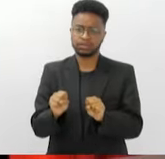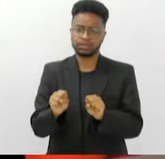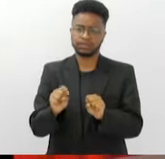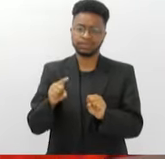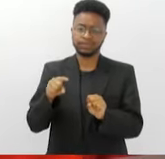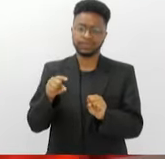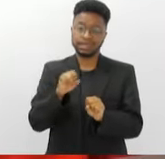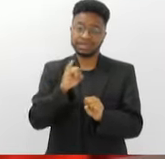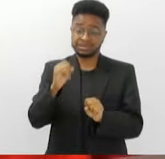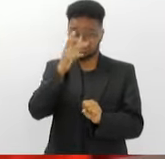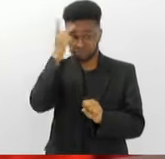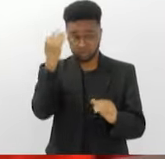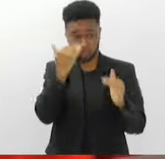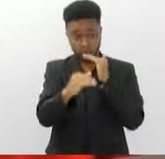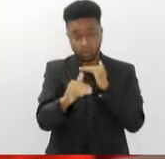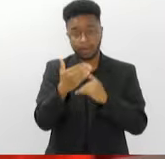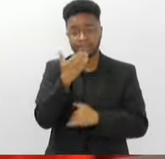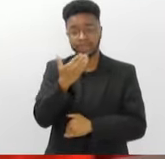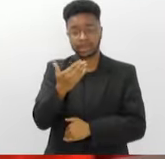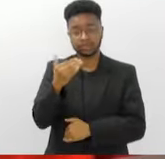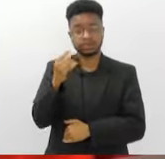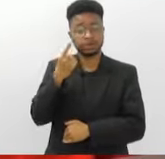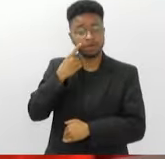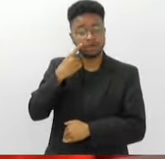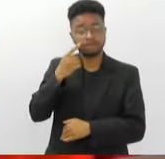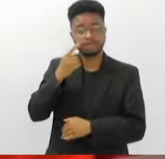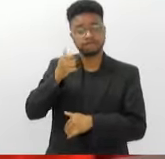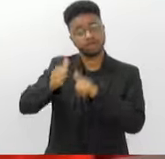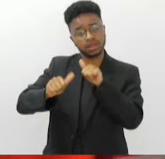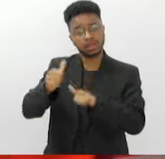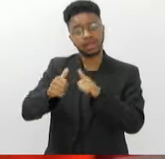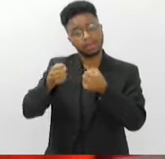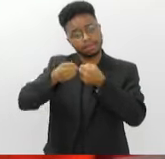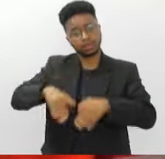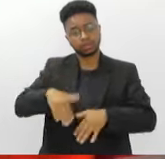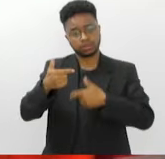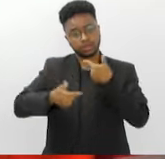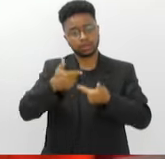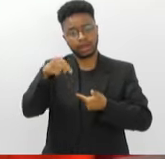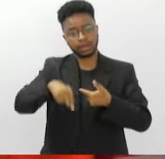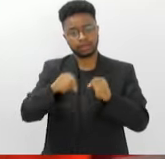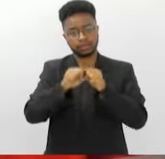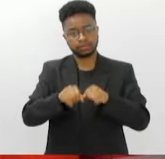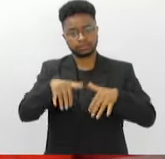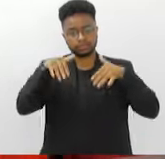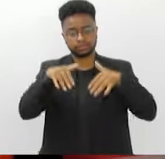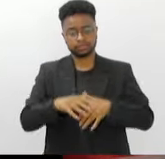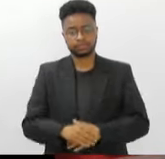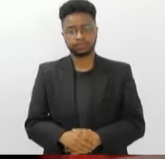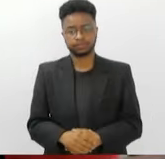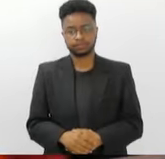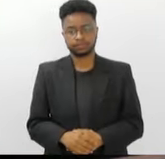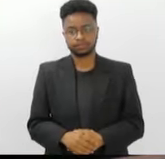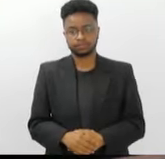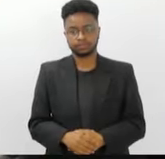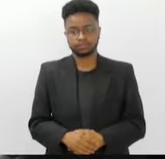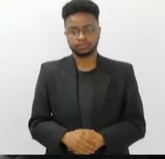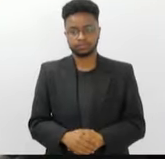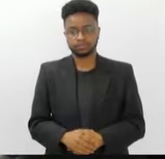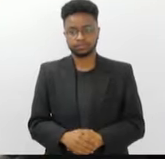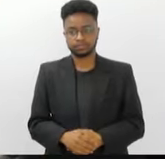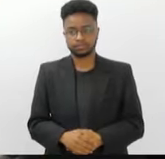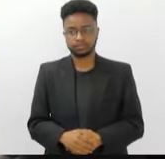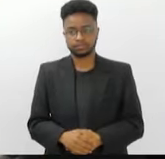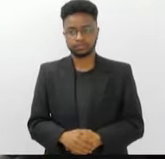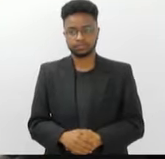vez que alguém discorda, pede verificação, vai prejudicar o próprio trabalho da Assembleia. Pela ordem, por favor, senhor presidente.